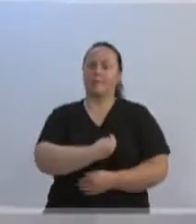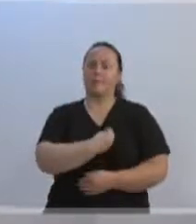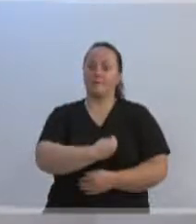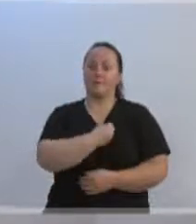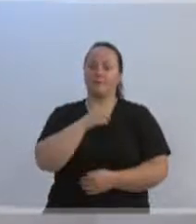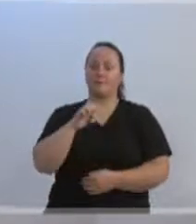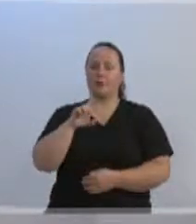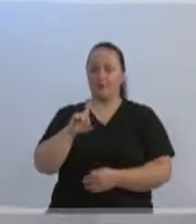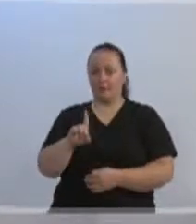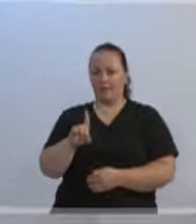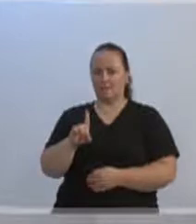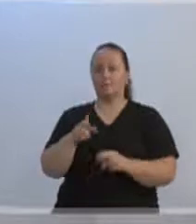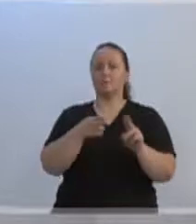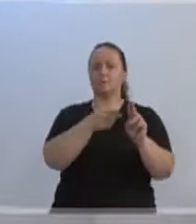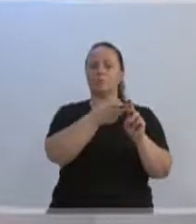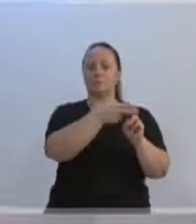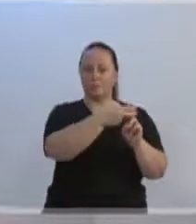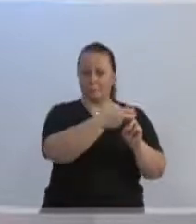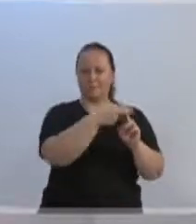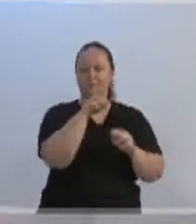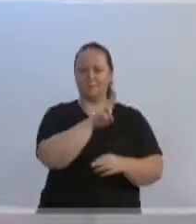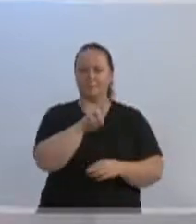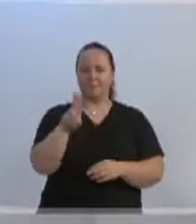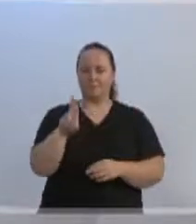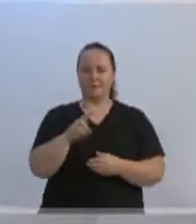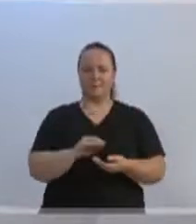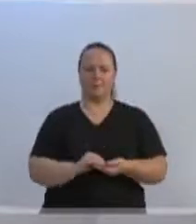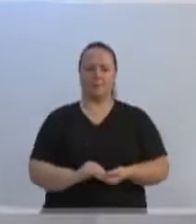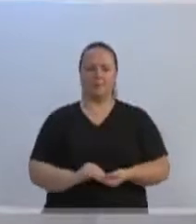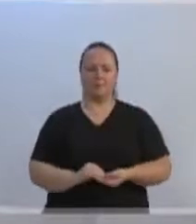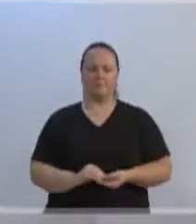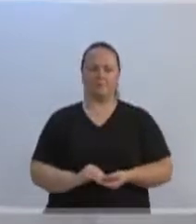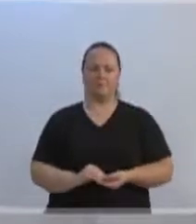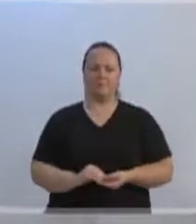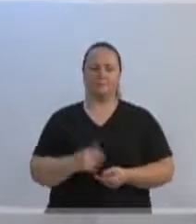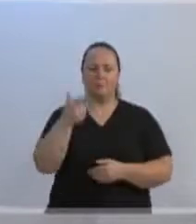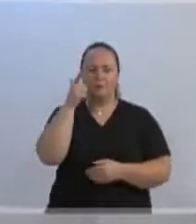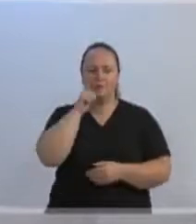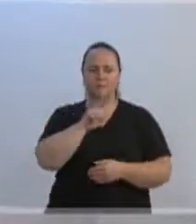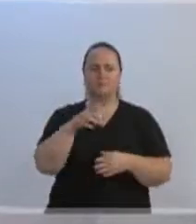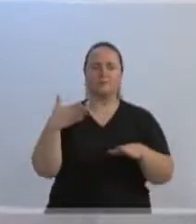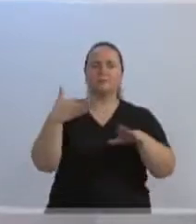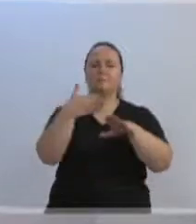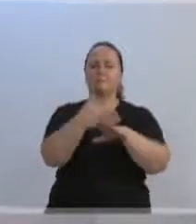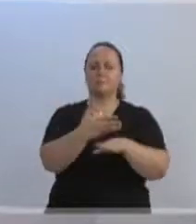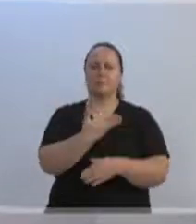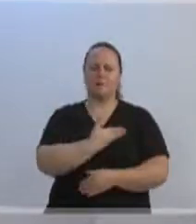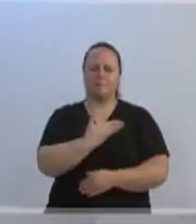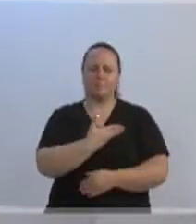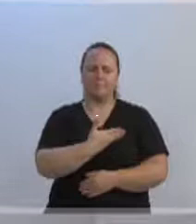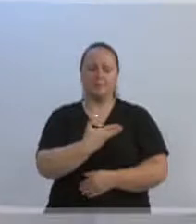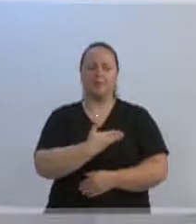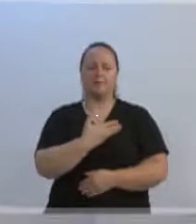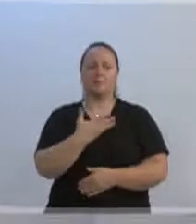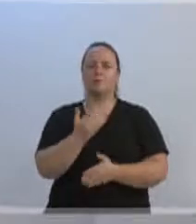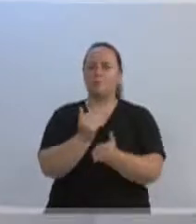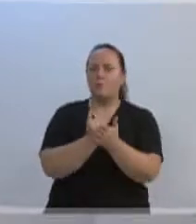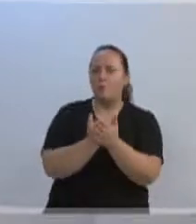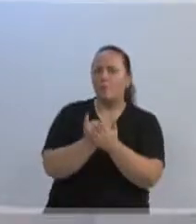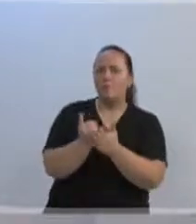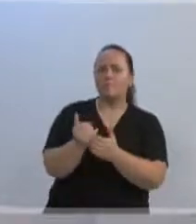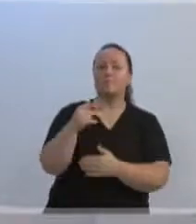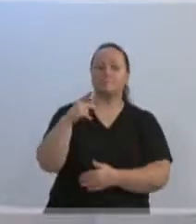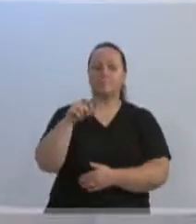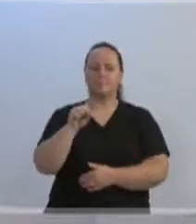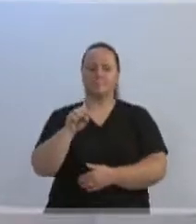sílvio e poder ver um amigo colega era um dos fundadores dores do psdb